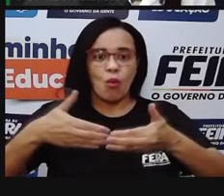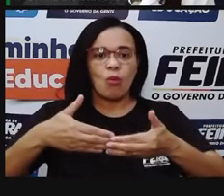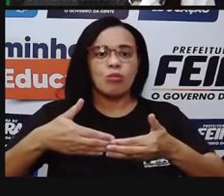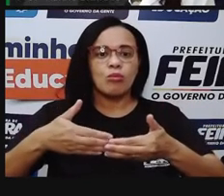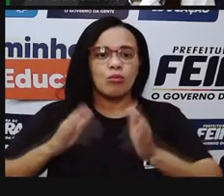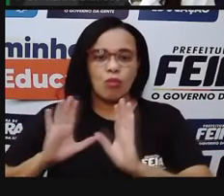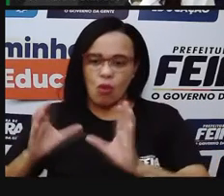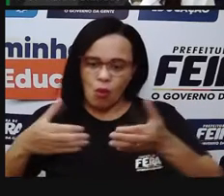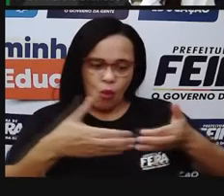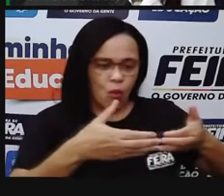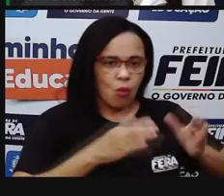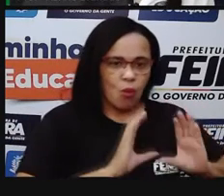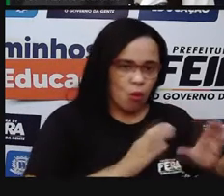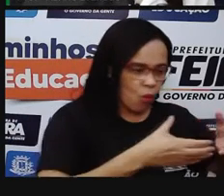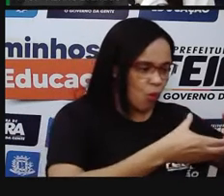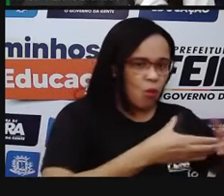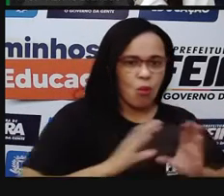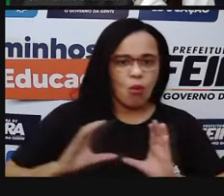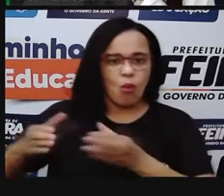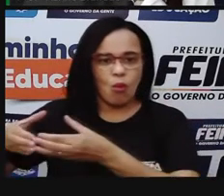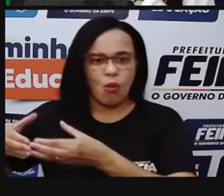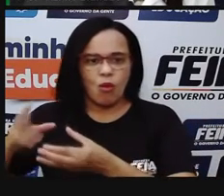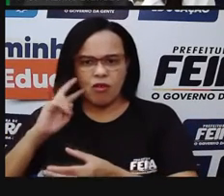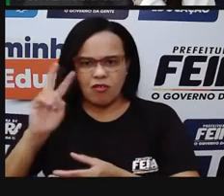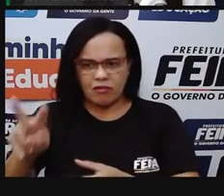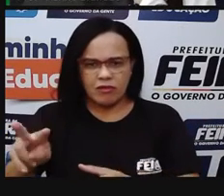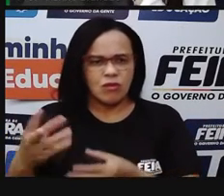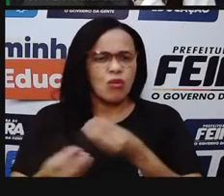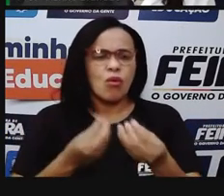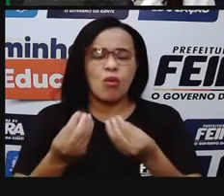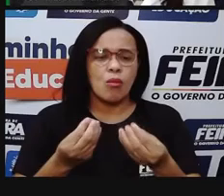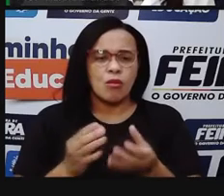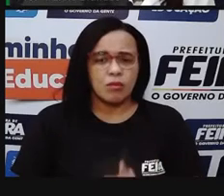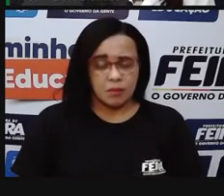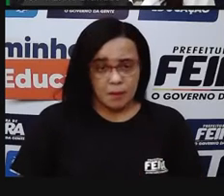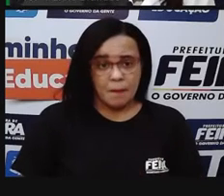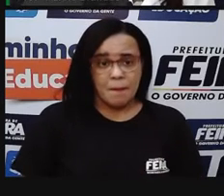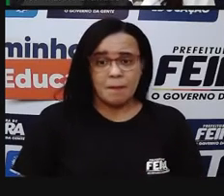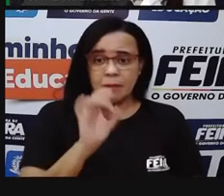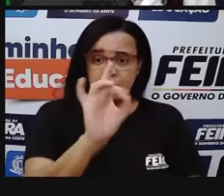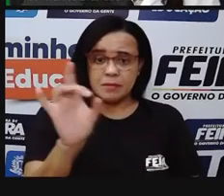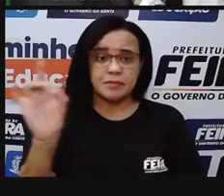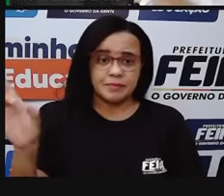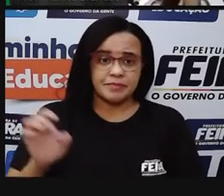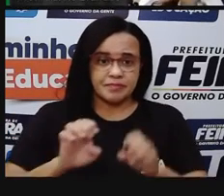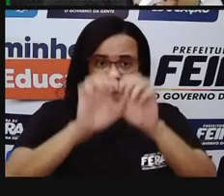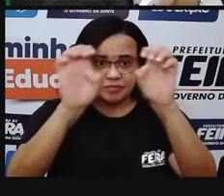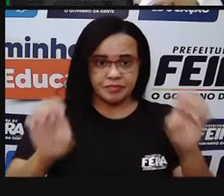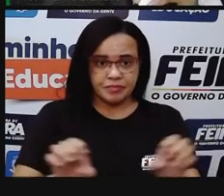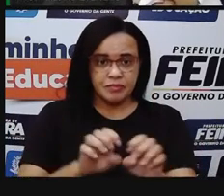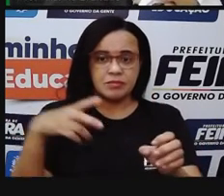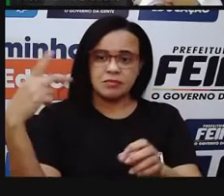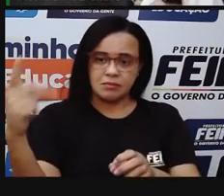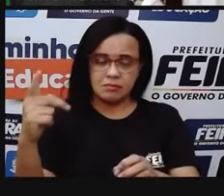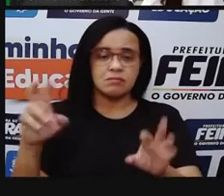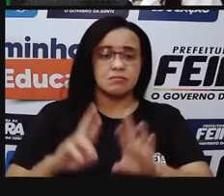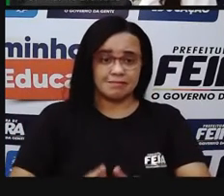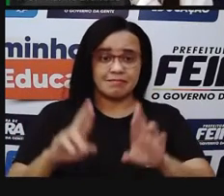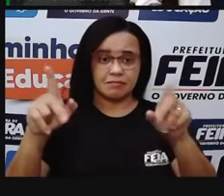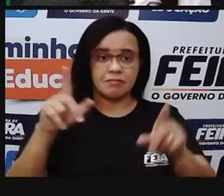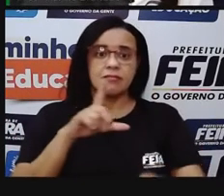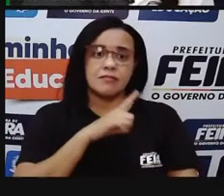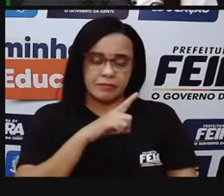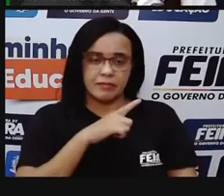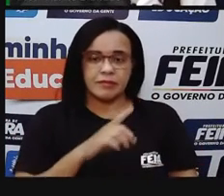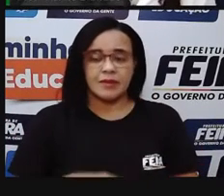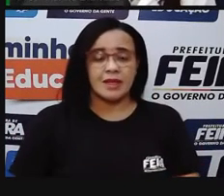vemos essa placa de Petri. Vocês já ouviram falar em placa de Petri? Essa estrutura aqui que parece uma plaquinha, né? Uma tacinha de